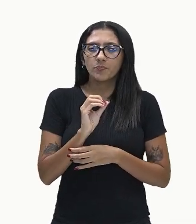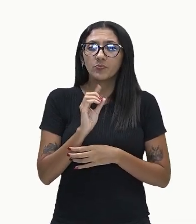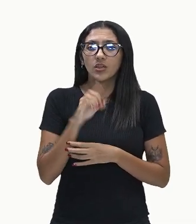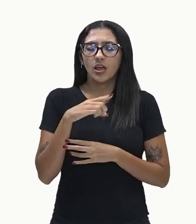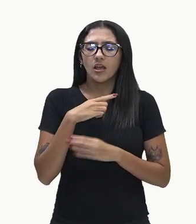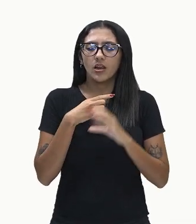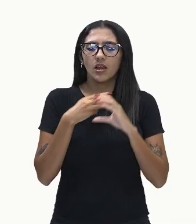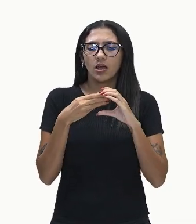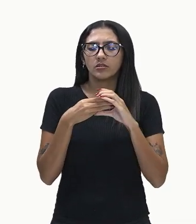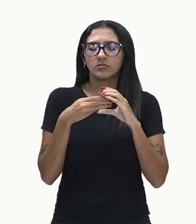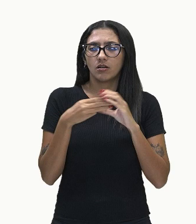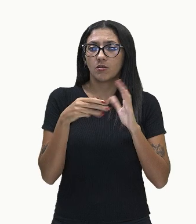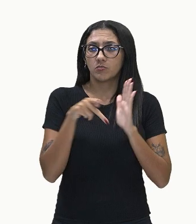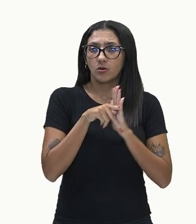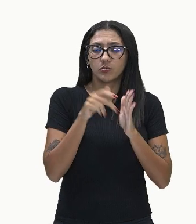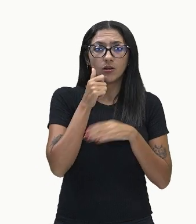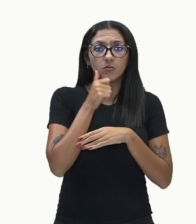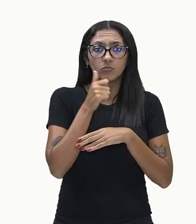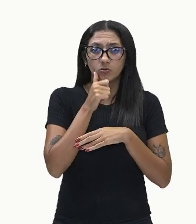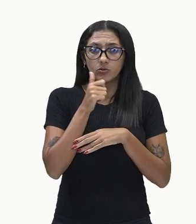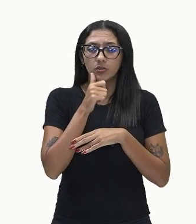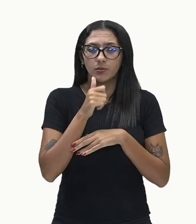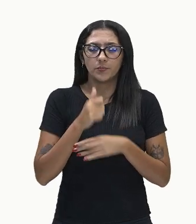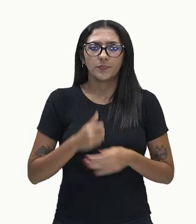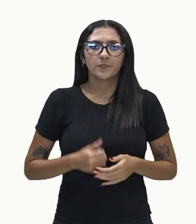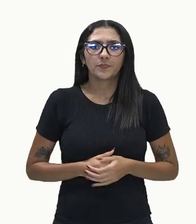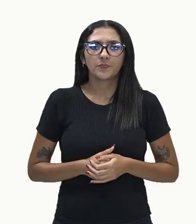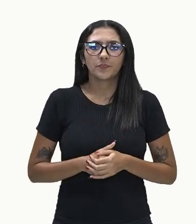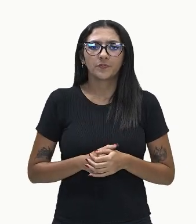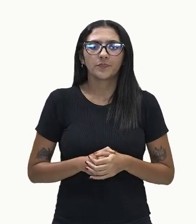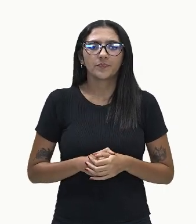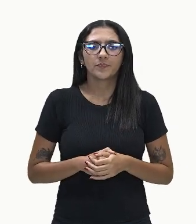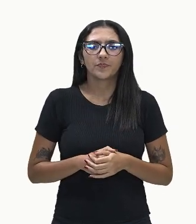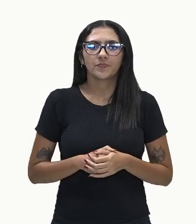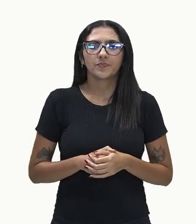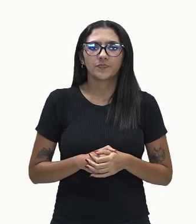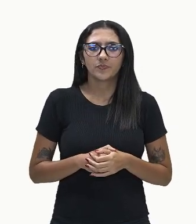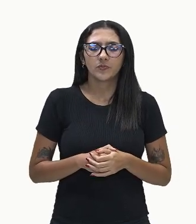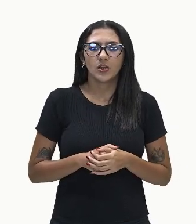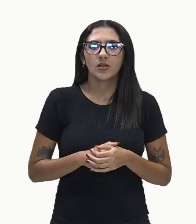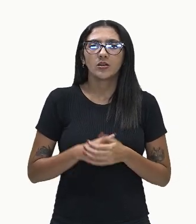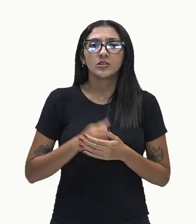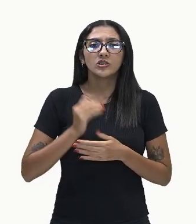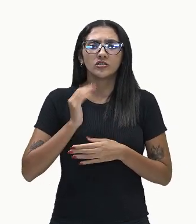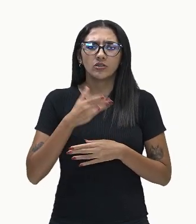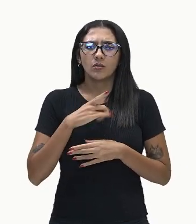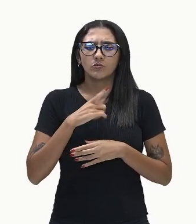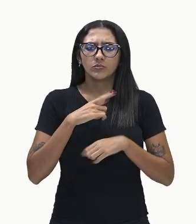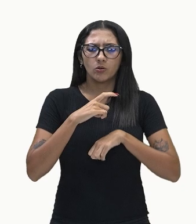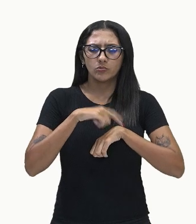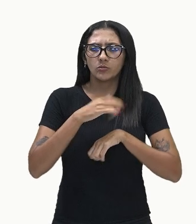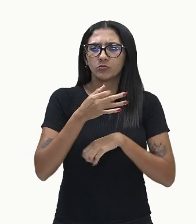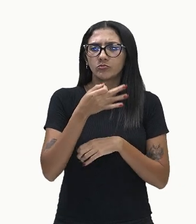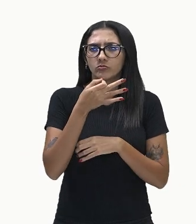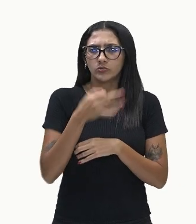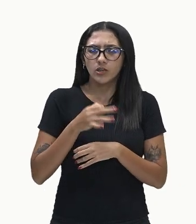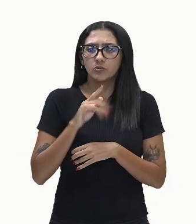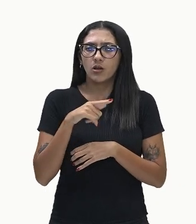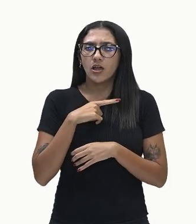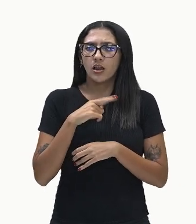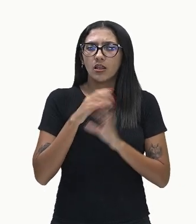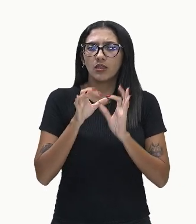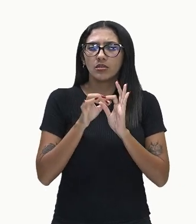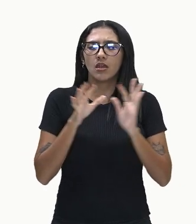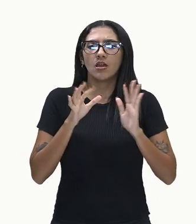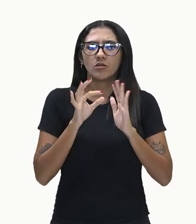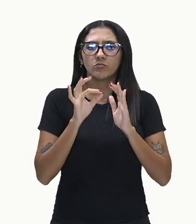célula reprodutiva. E quando ela está madura, que ela é liberada. Então,